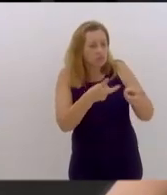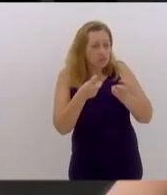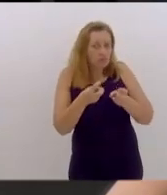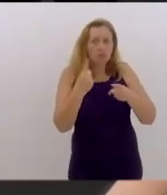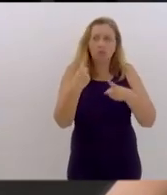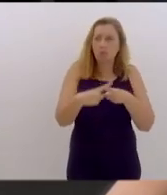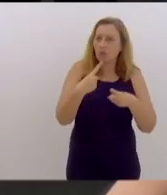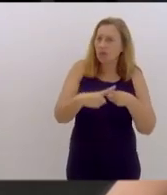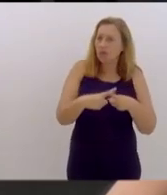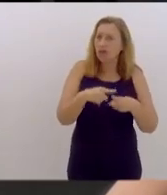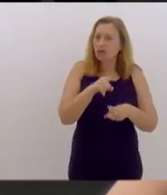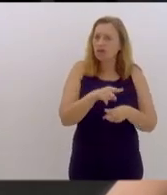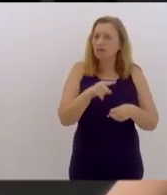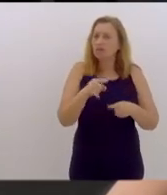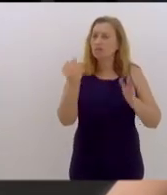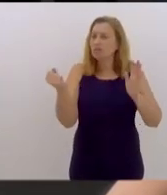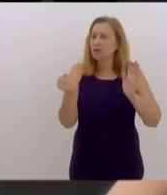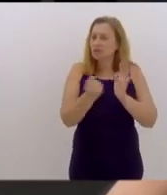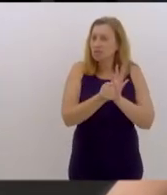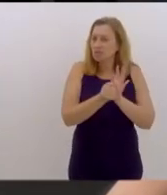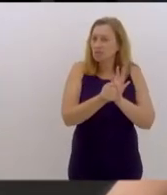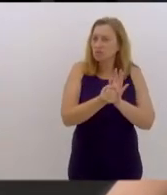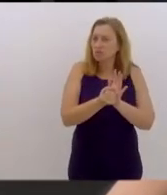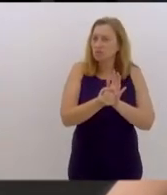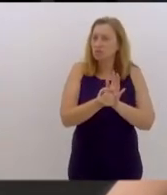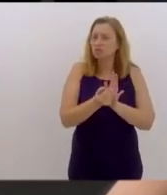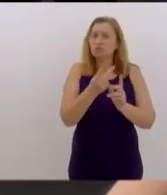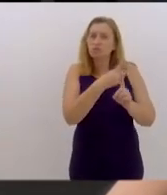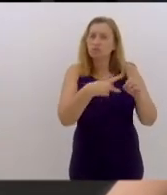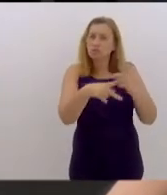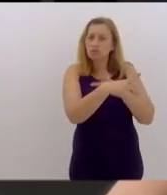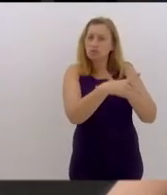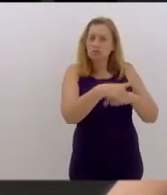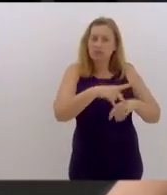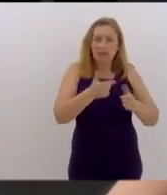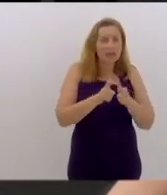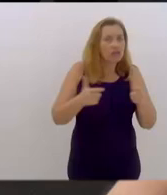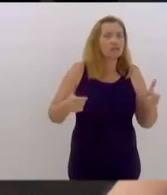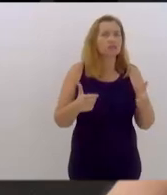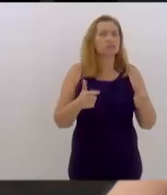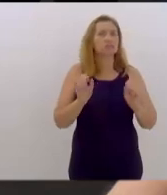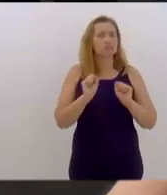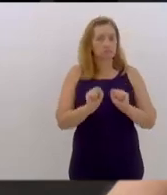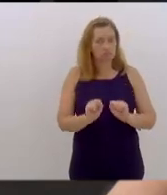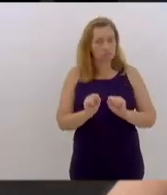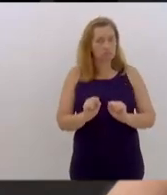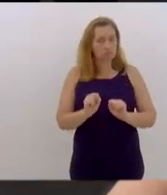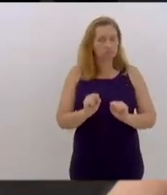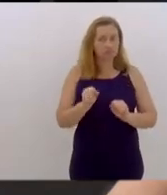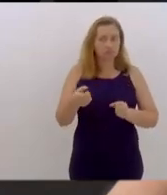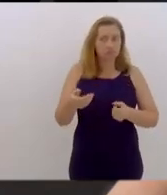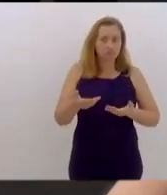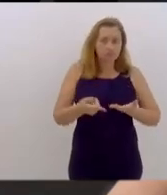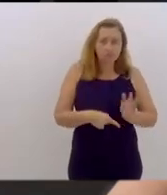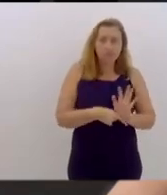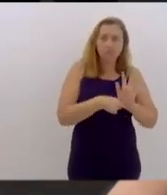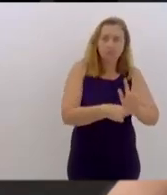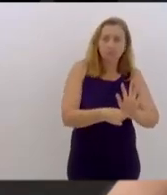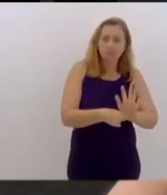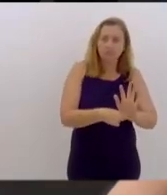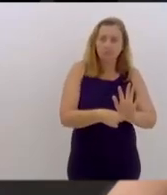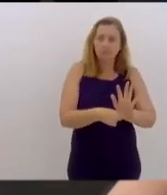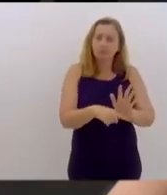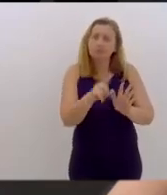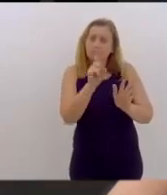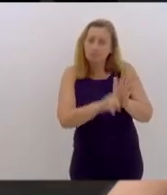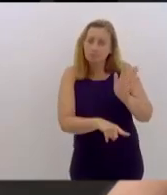porque esses o patrimônio por exemplo do Rio Previdência e hoje e pode servir para abater o